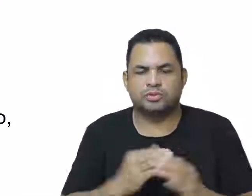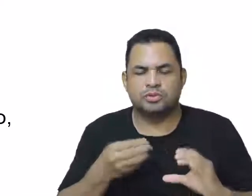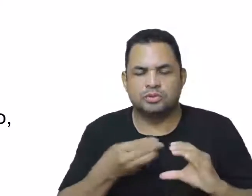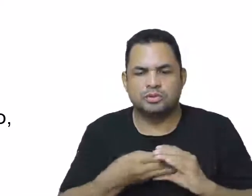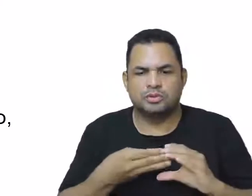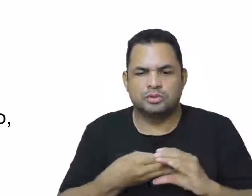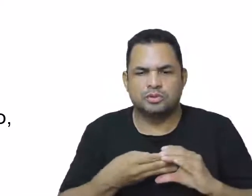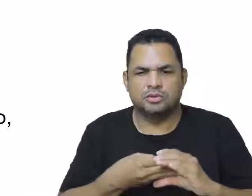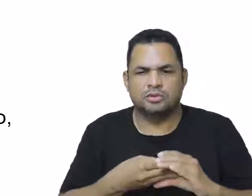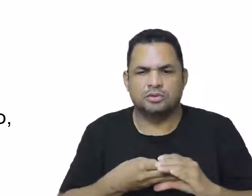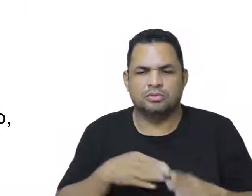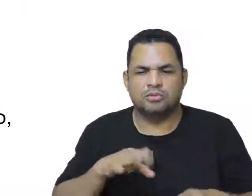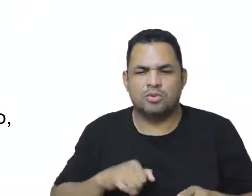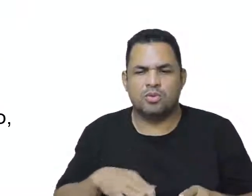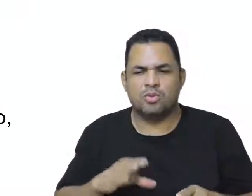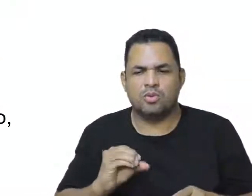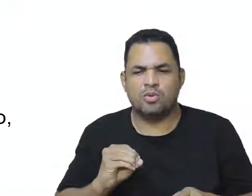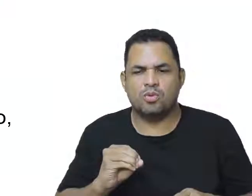acaba